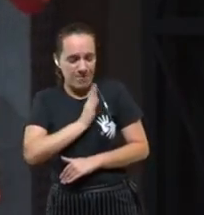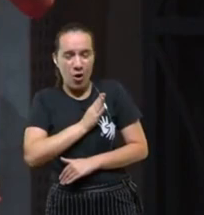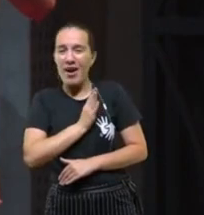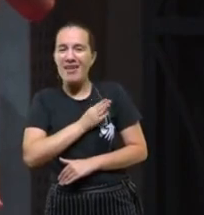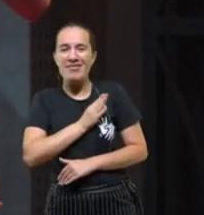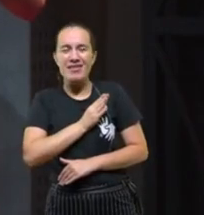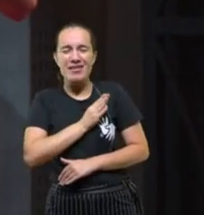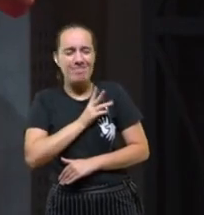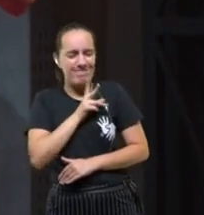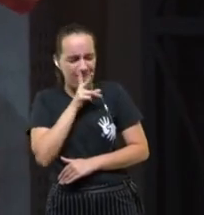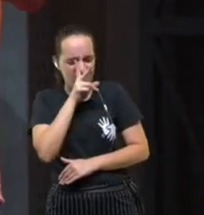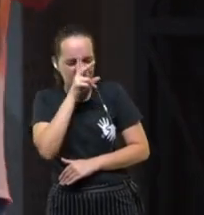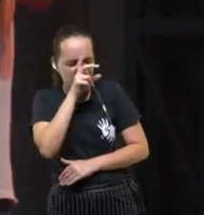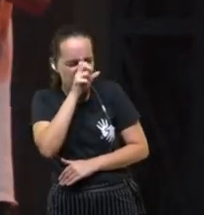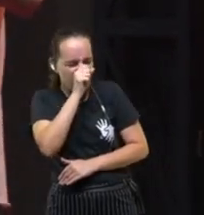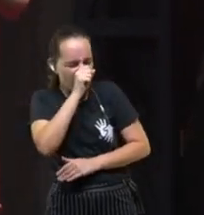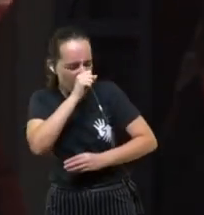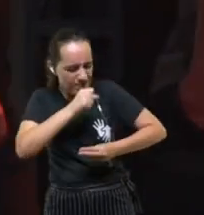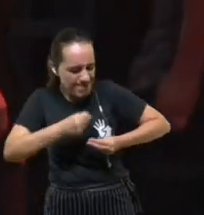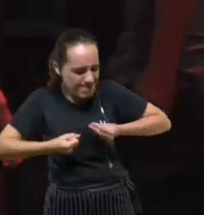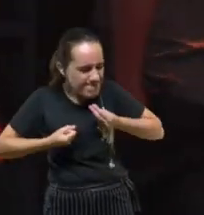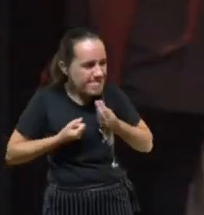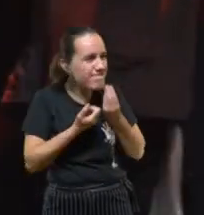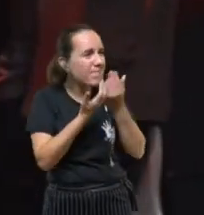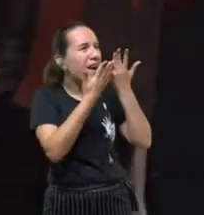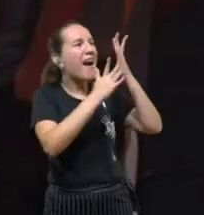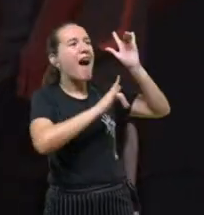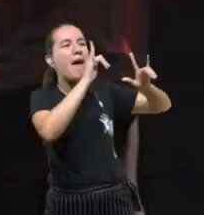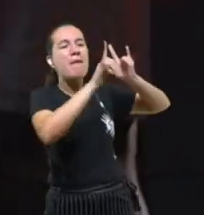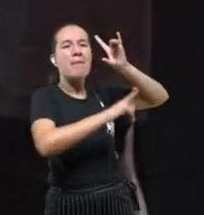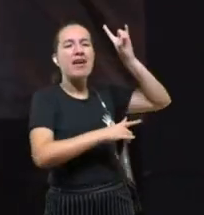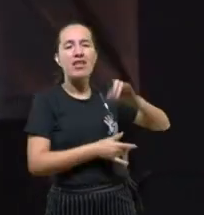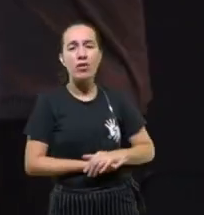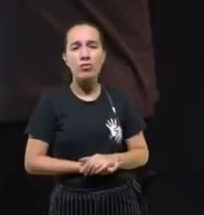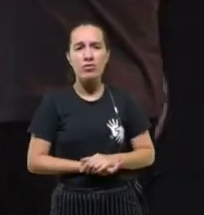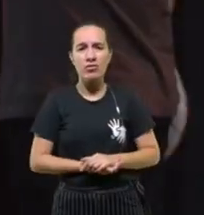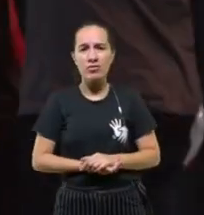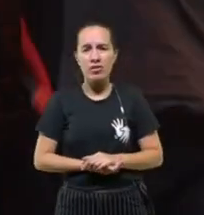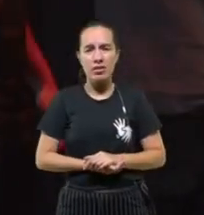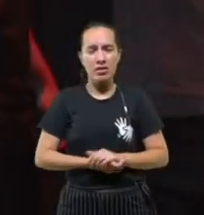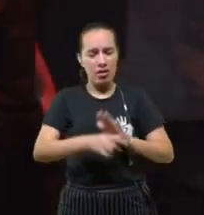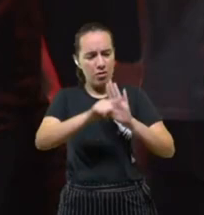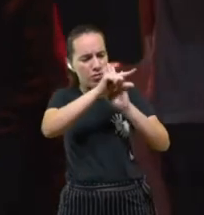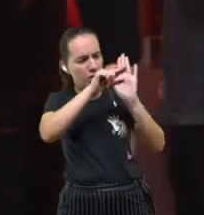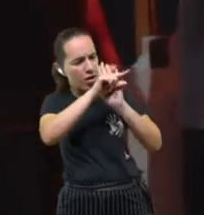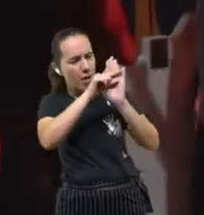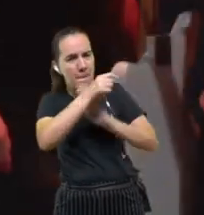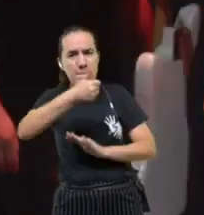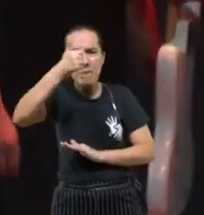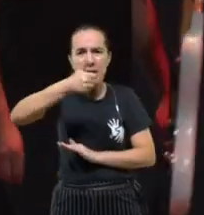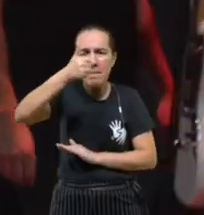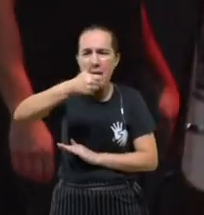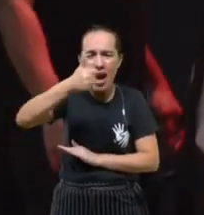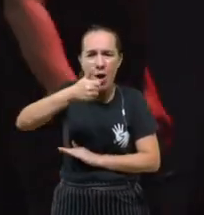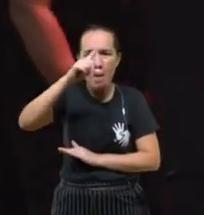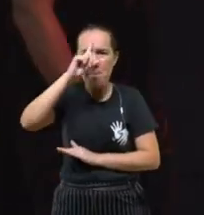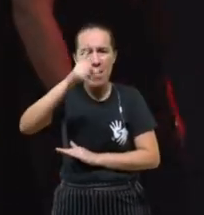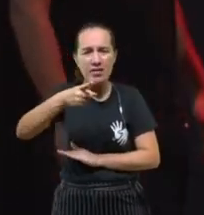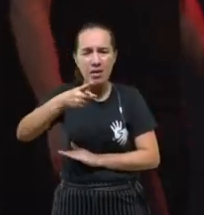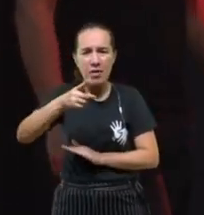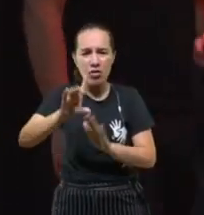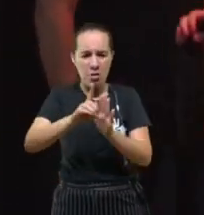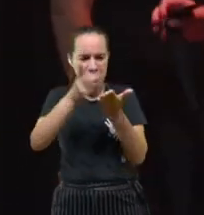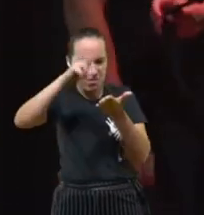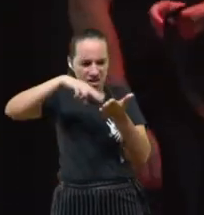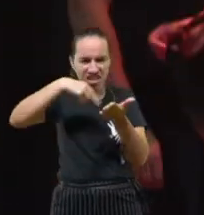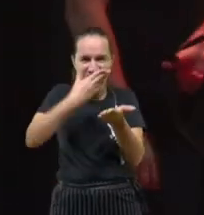O primeiro mandamento não era pregar, primeiro mandamento não era estudar a Bíblia,